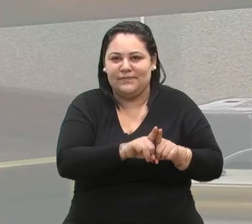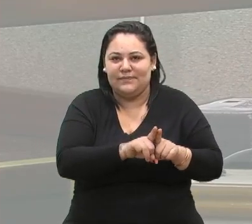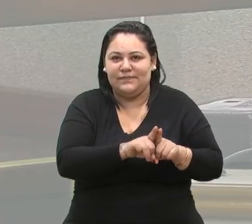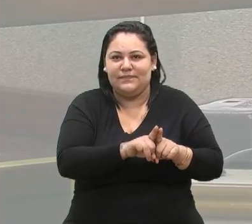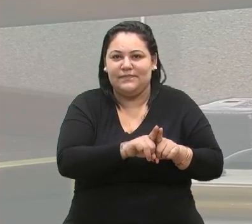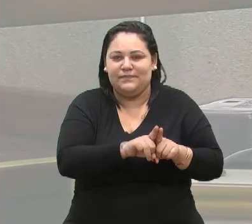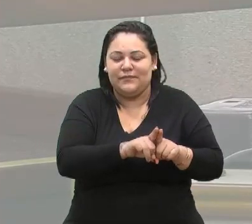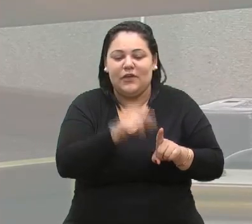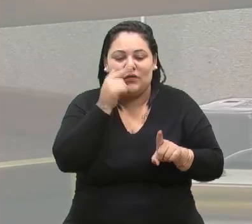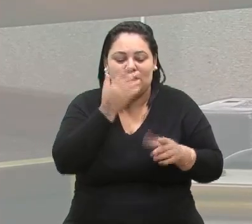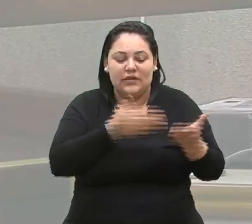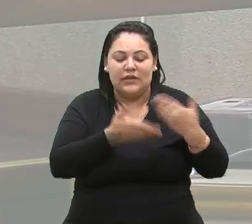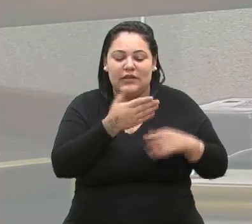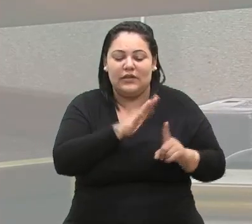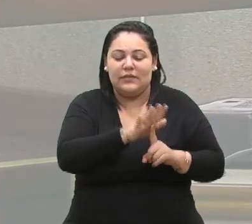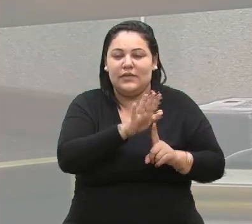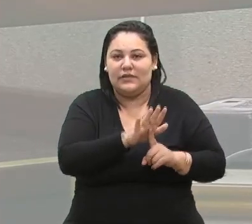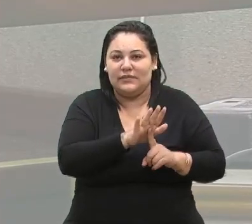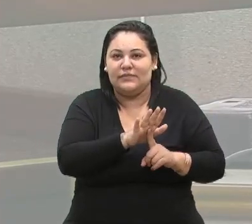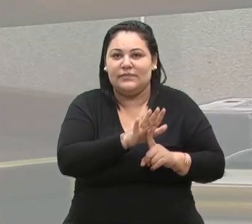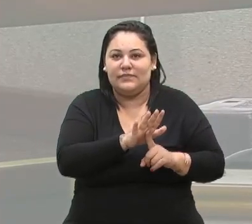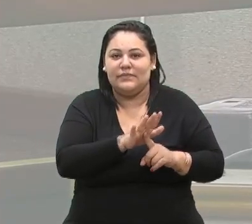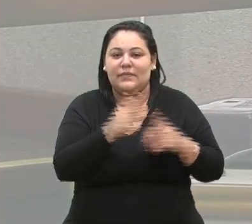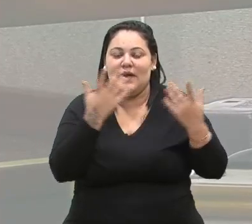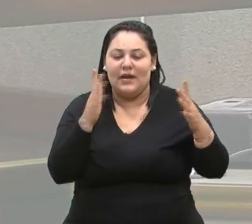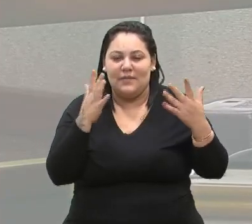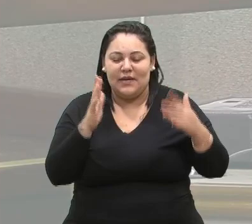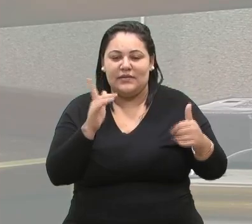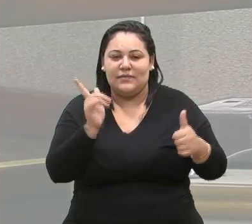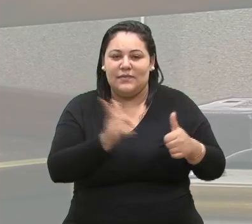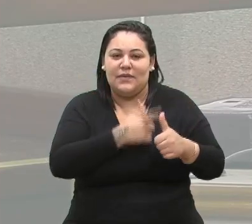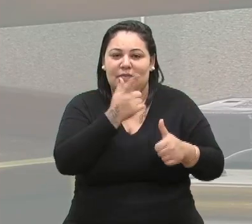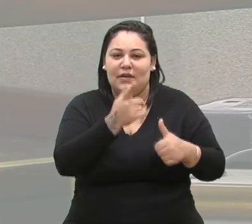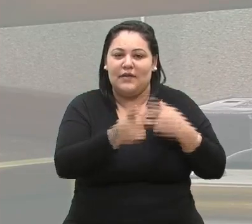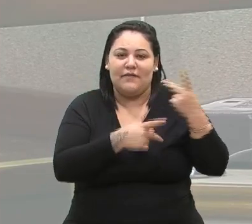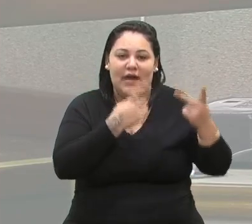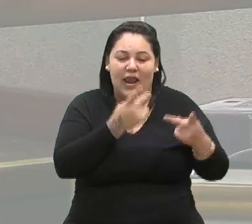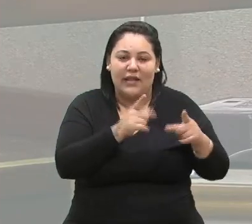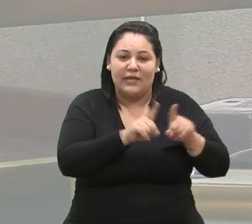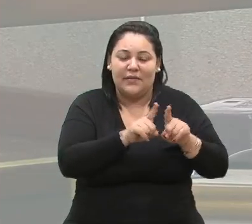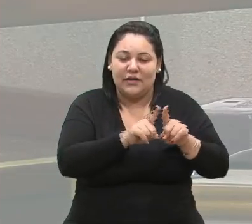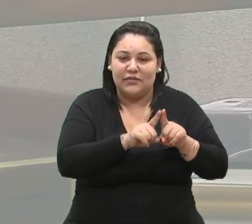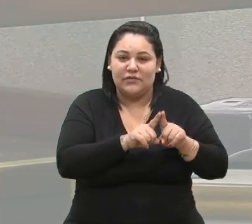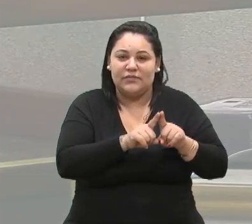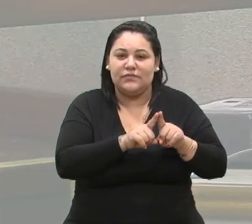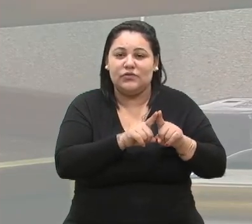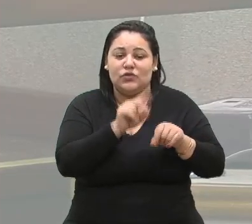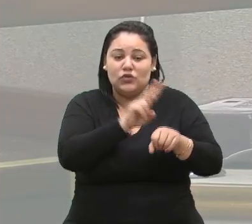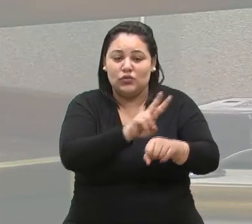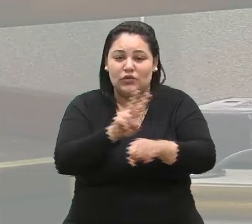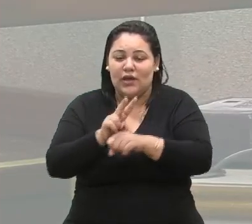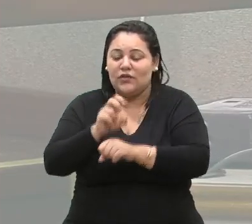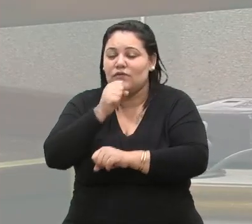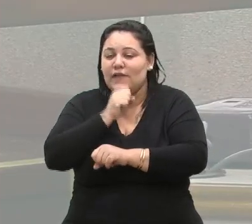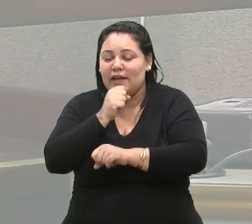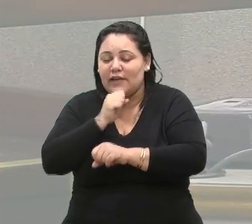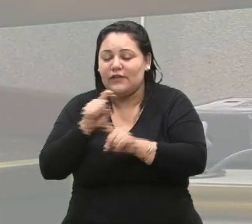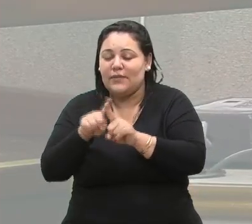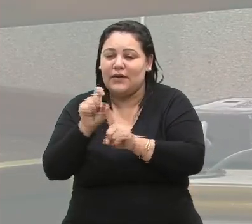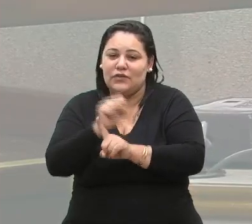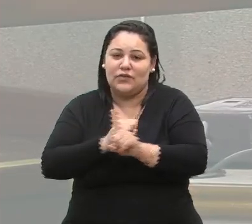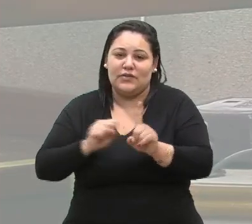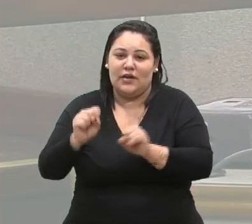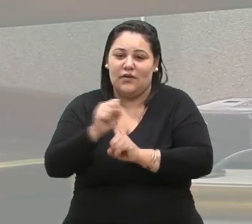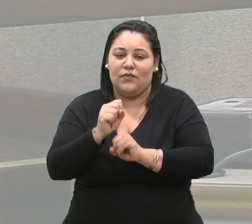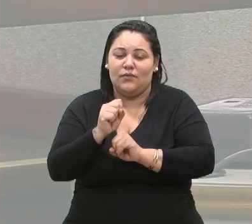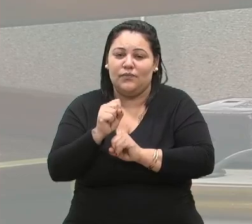recebe. Parabéns pela primeira parte do seu discurso em que o senhor trouxe a questão dos cuidados com os idosos, da questão social e tudo que o senhor